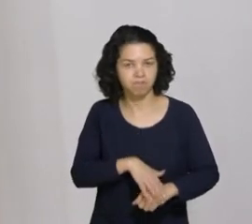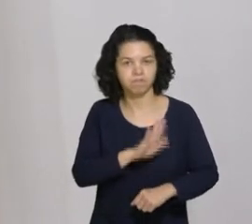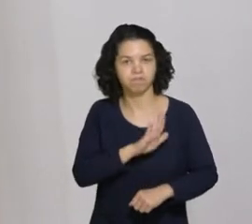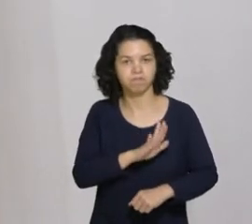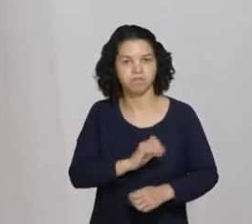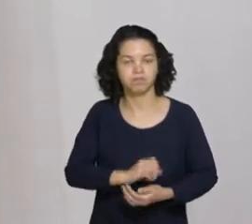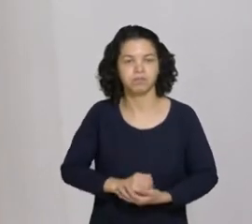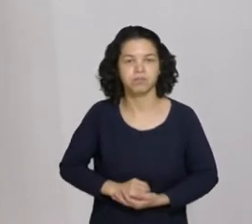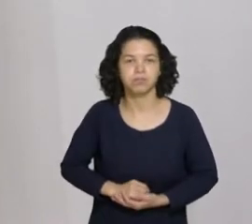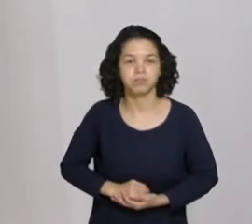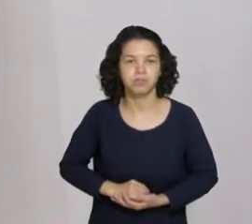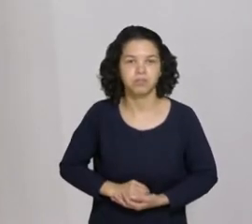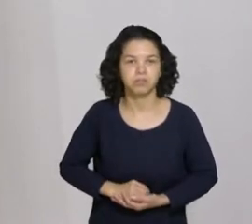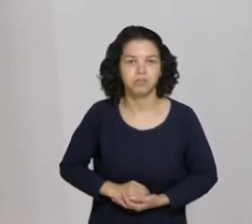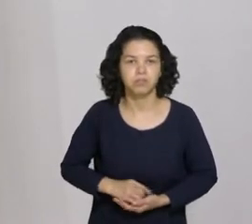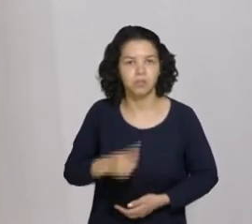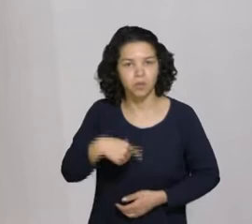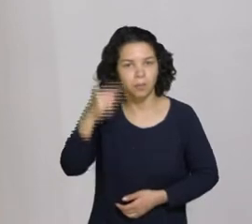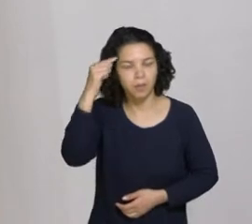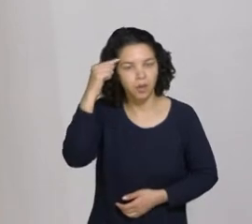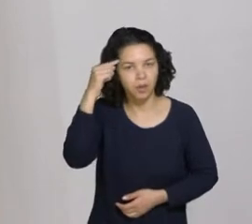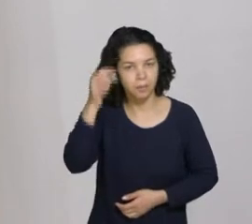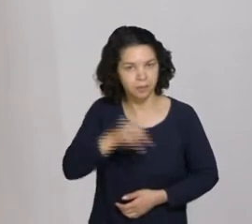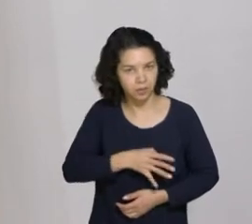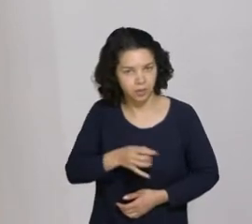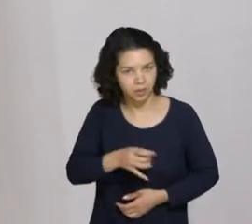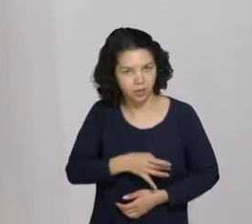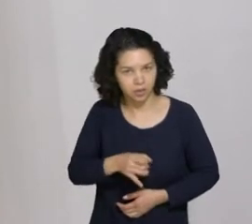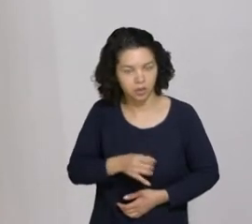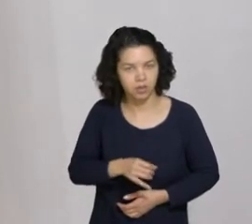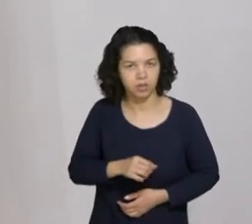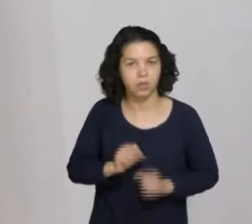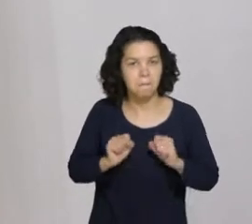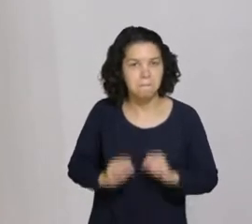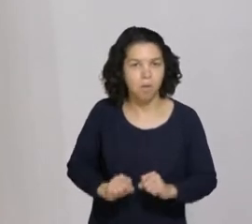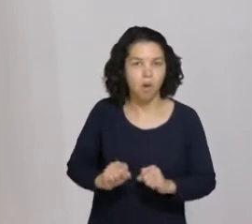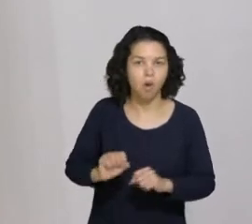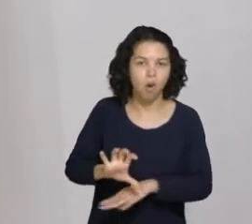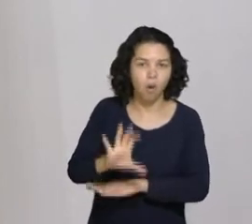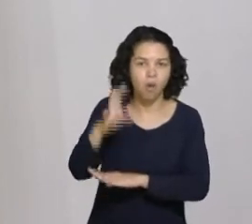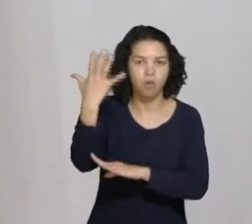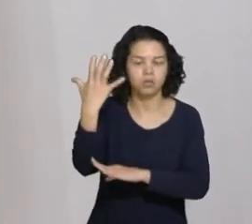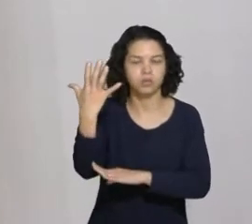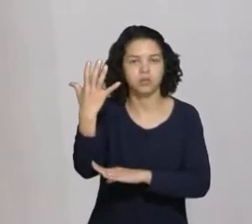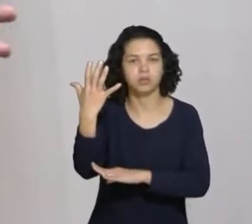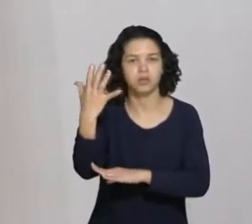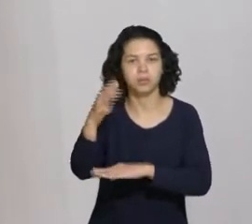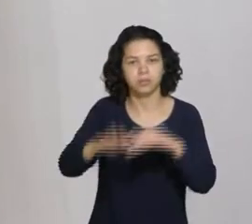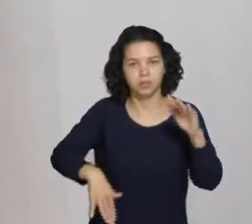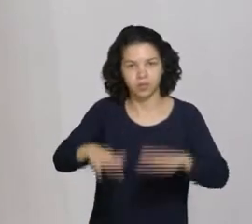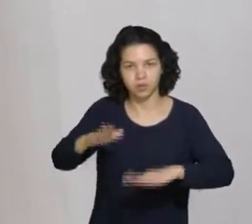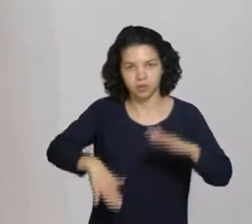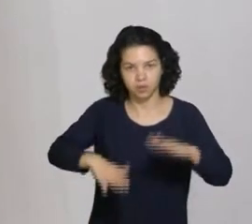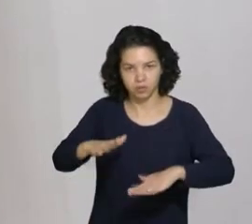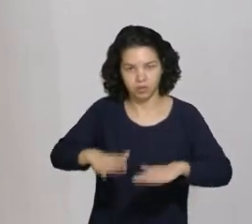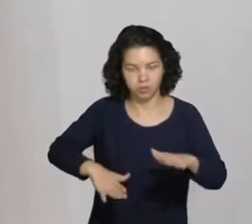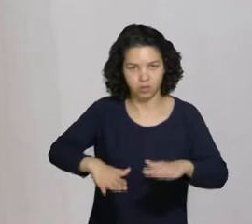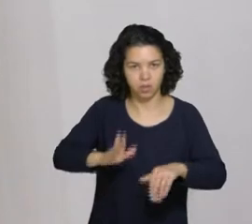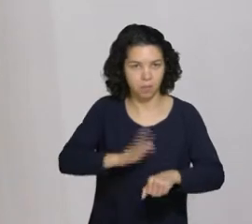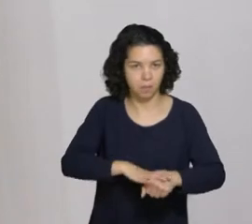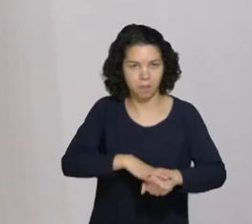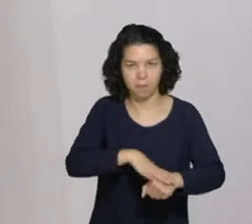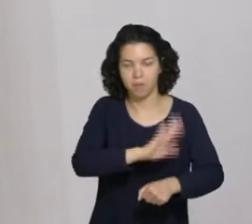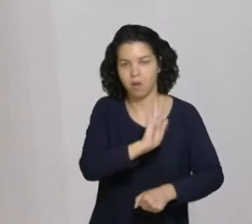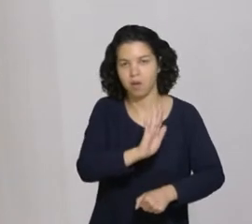rua Nós pensamos em medos em o que pode nos atingir Talvez um dos maiores